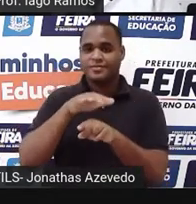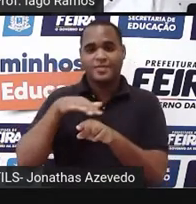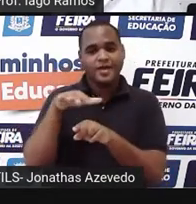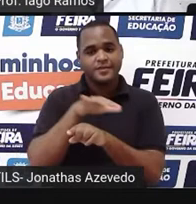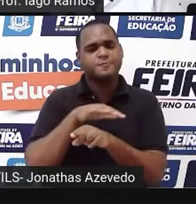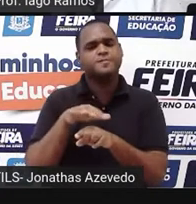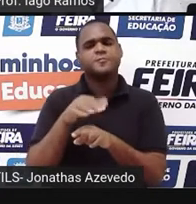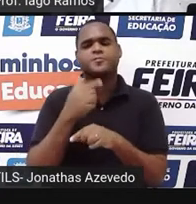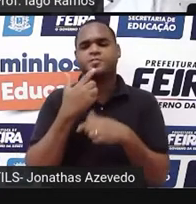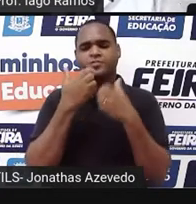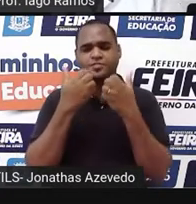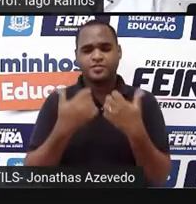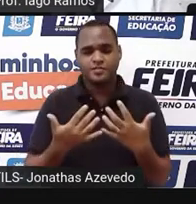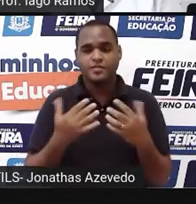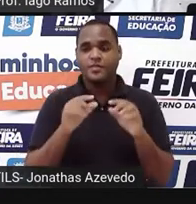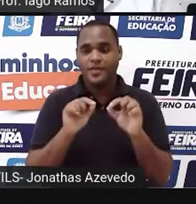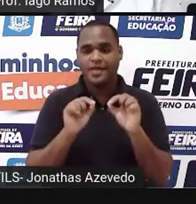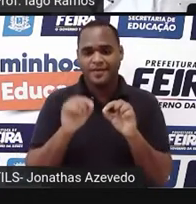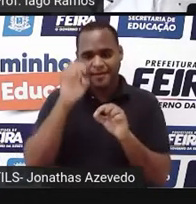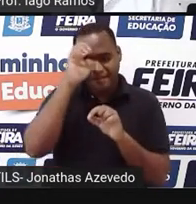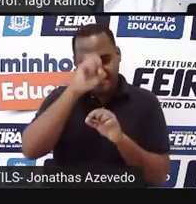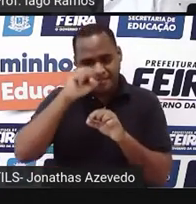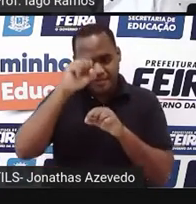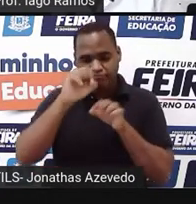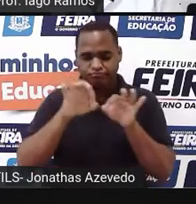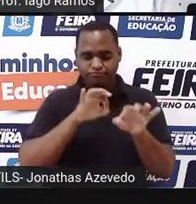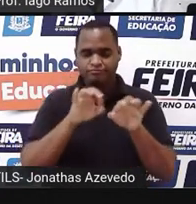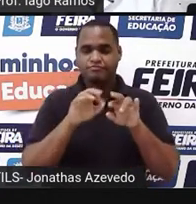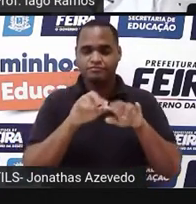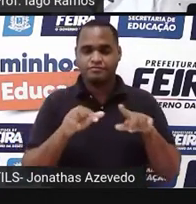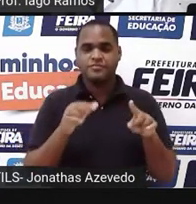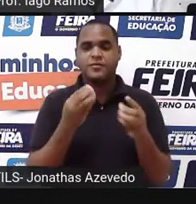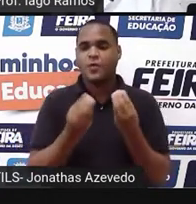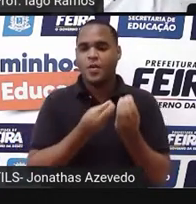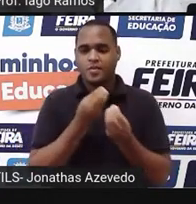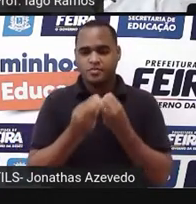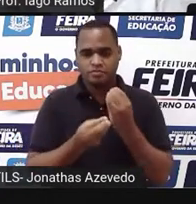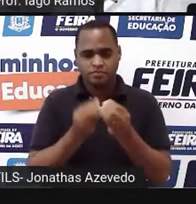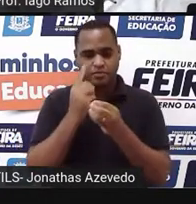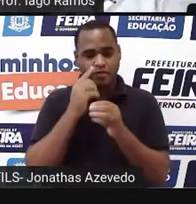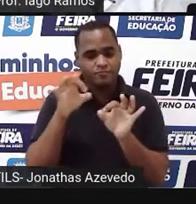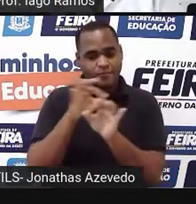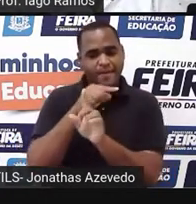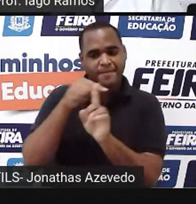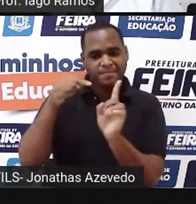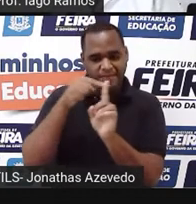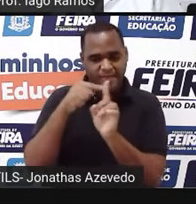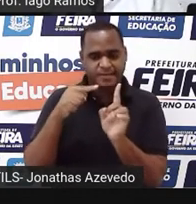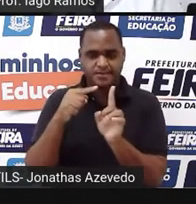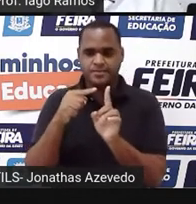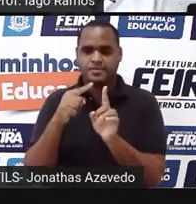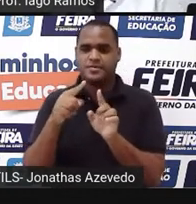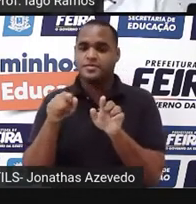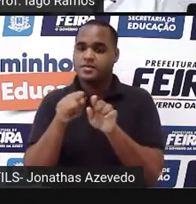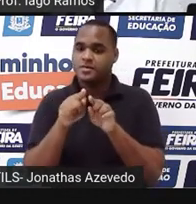E aí a gente já aprendeu a como resolver equações do segundo grau incompletas.